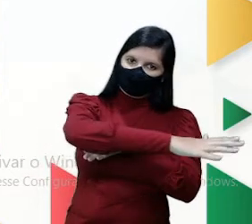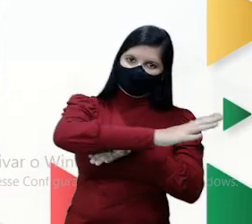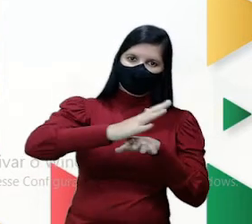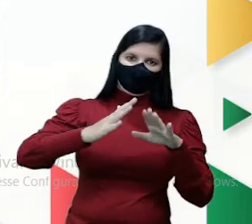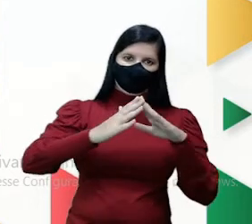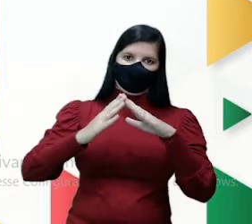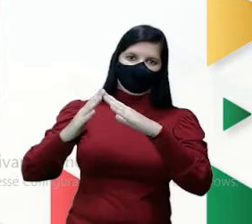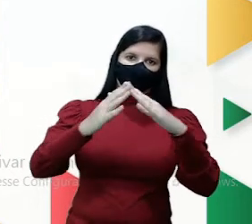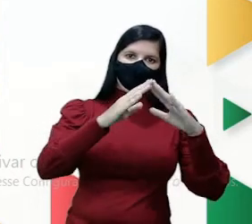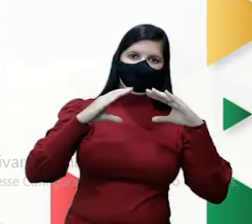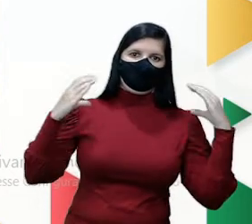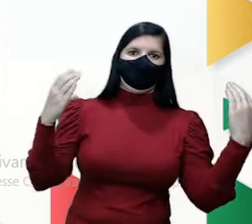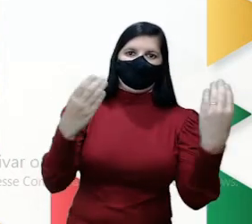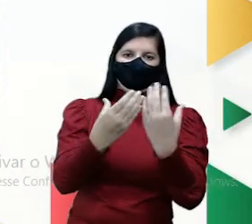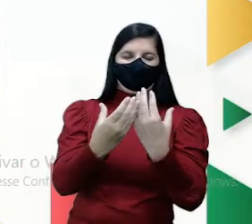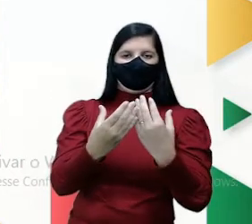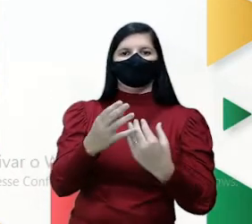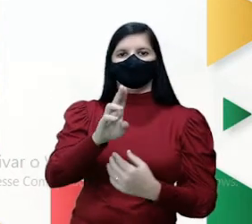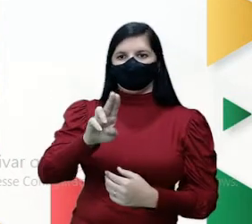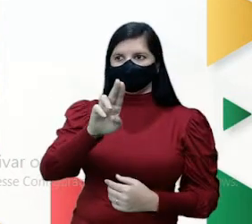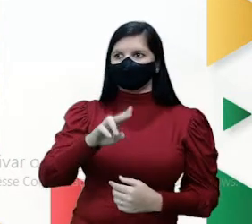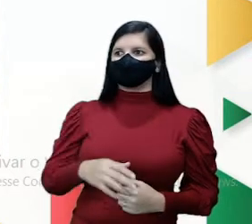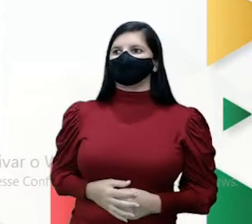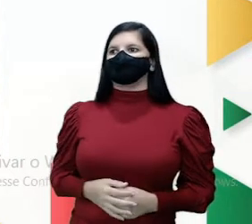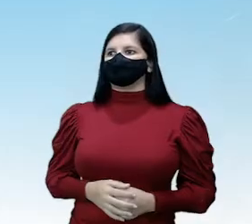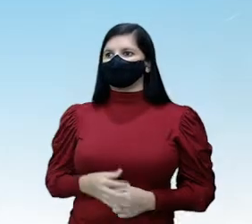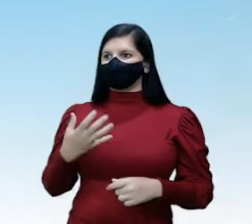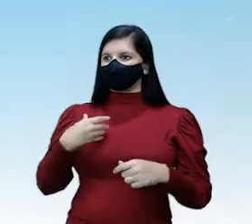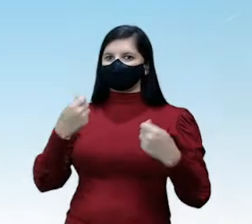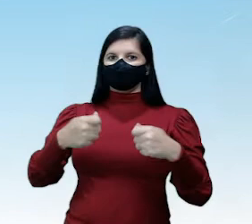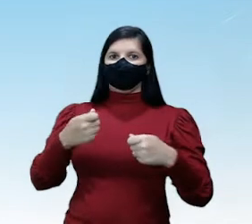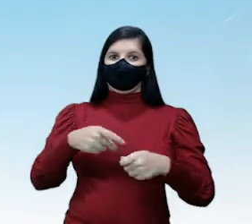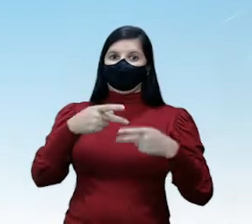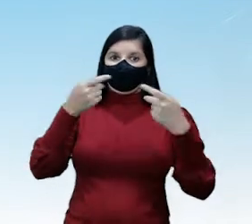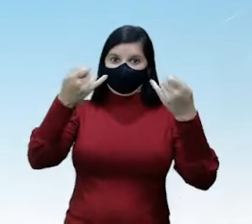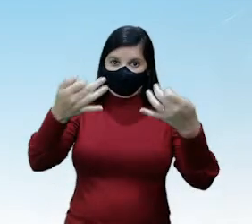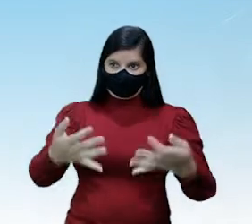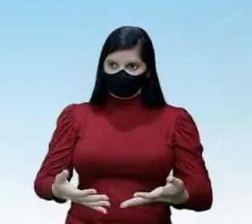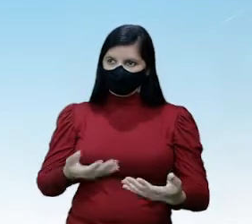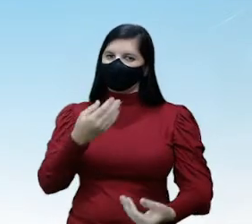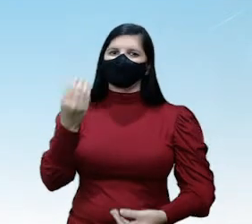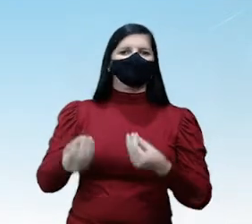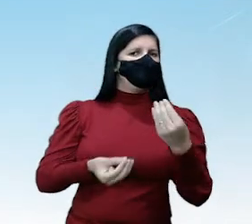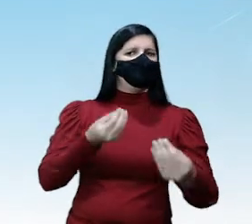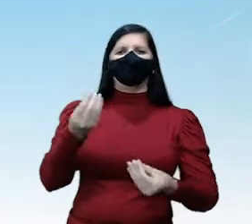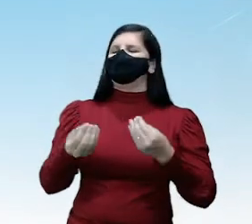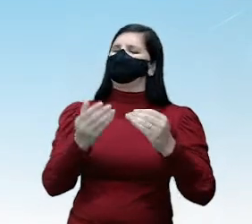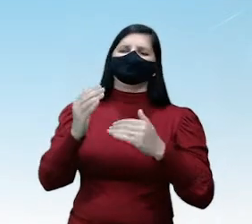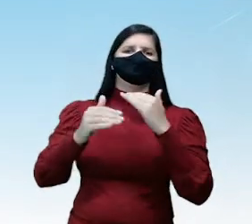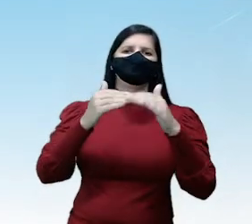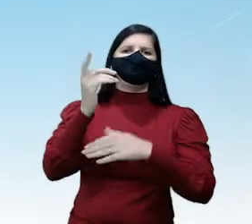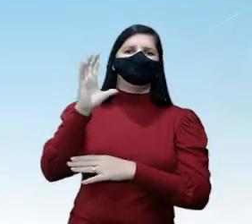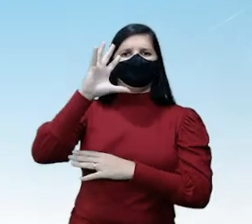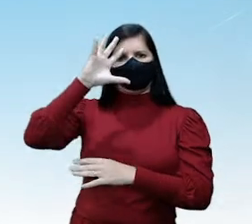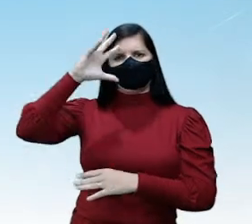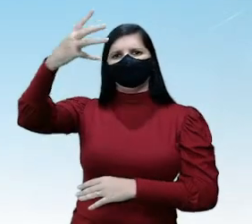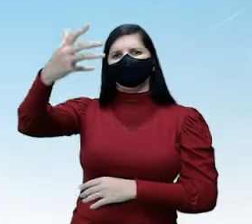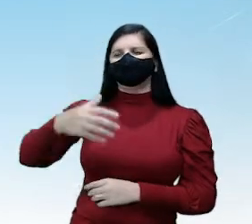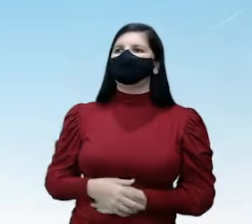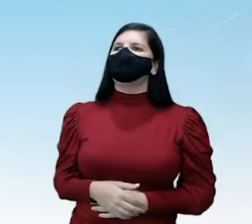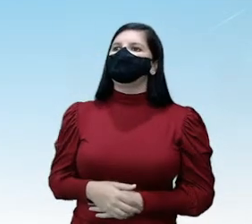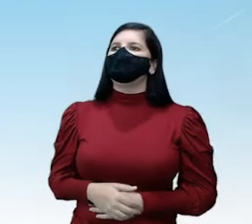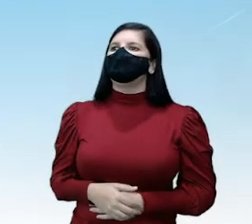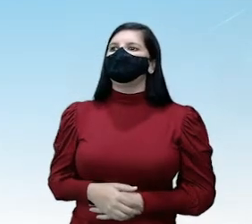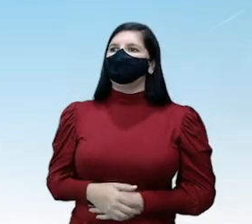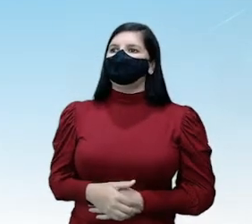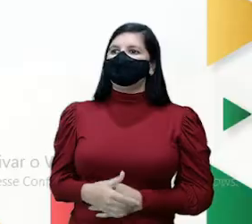toda a comunidade. Bom, mas aí eu tenho que falar para vocês como é que acontece esses processos aí. Aí